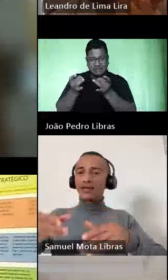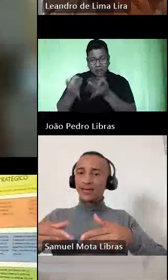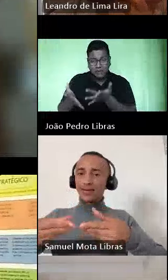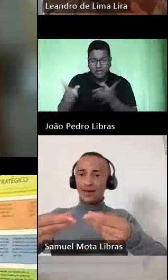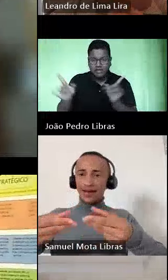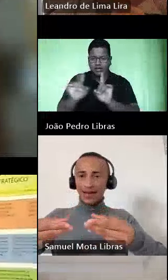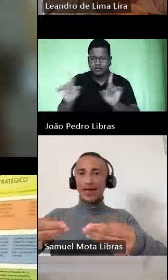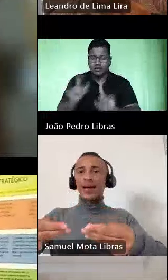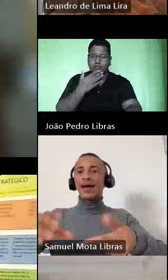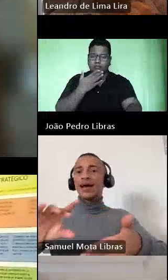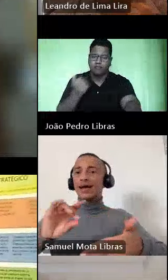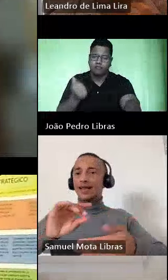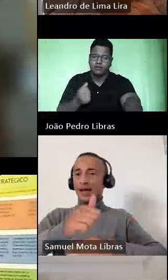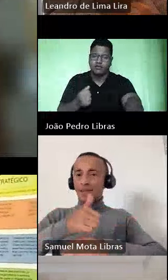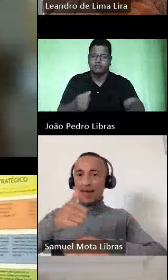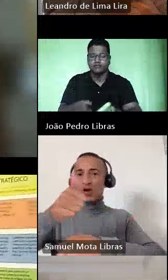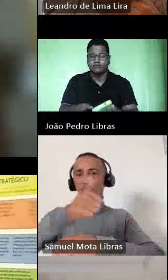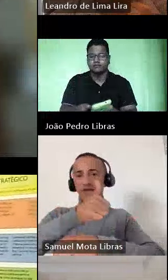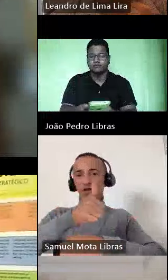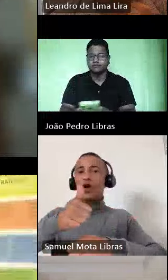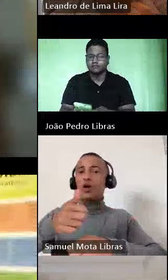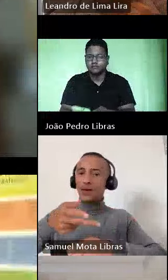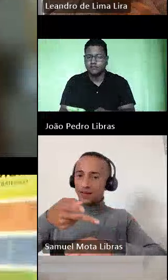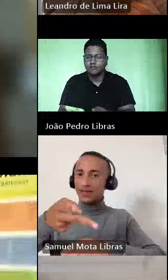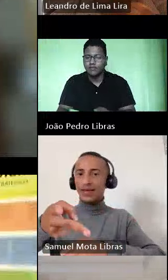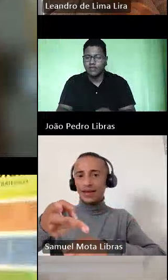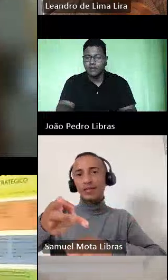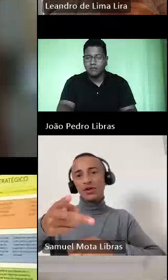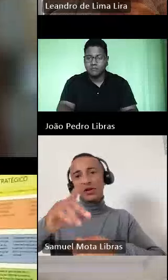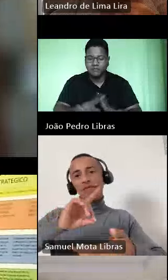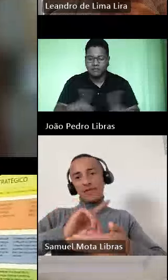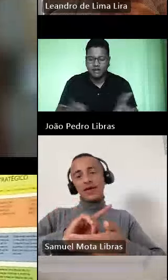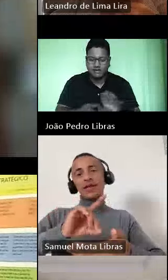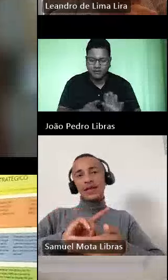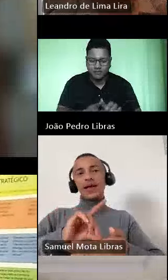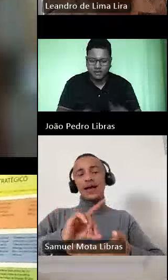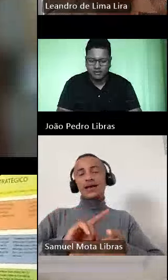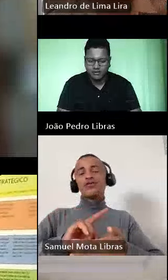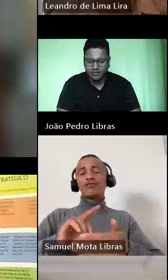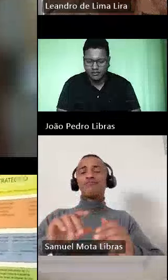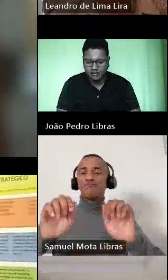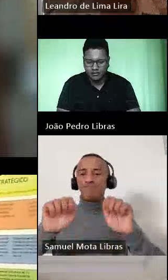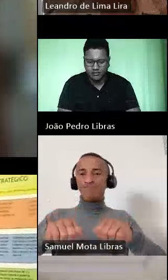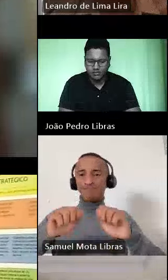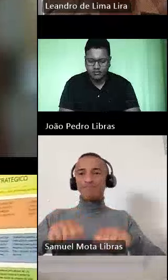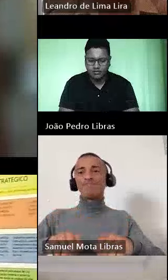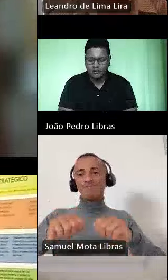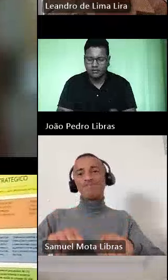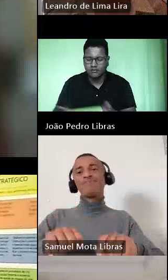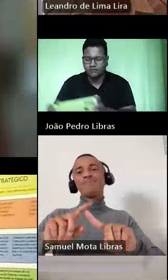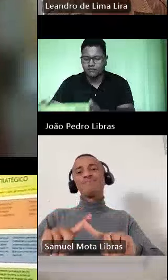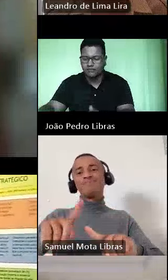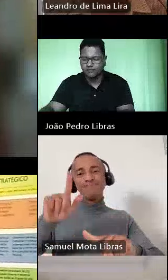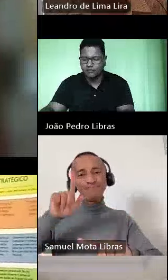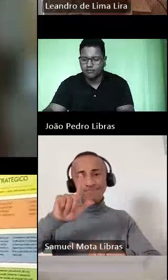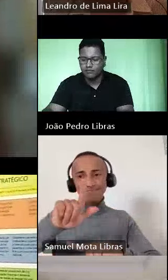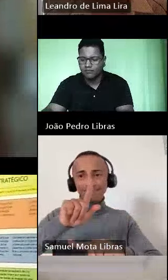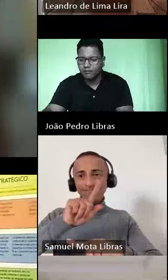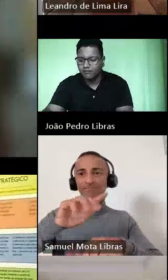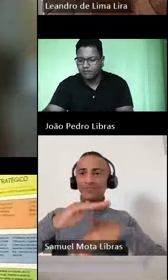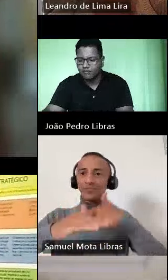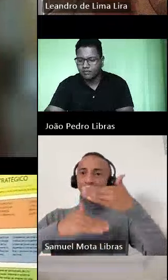melhor forma possível mas com essas Eh esses wavers vamos dizer assim né esses alívios pra gente poder construir essa a